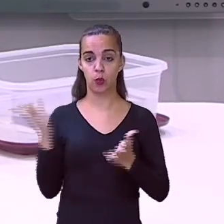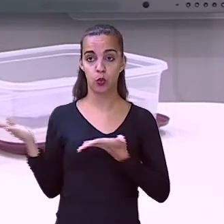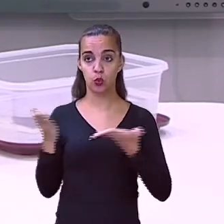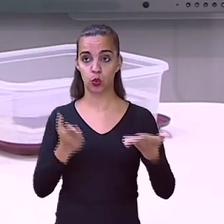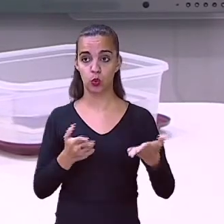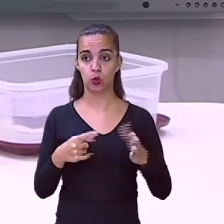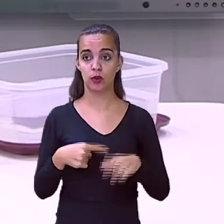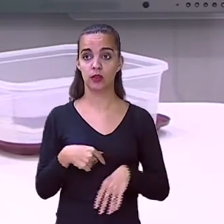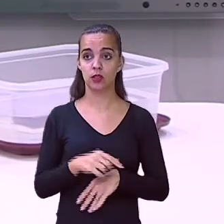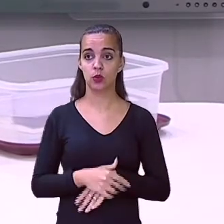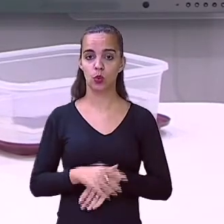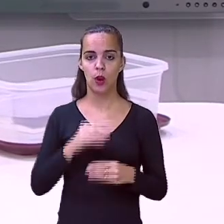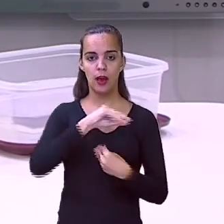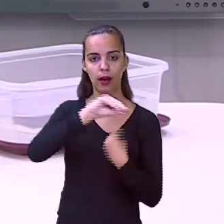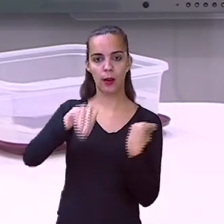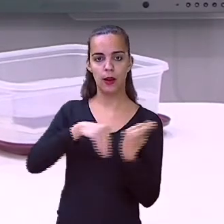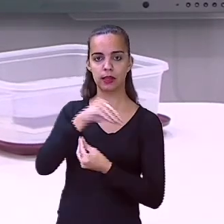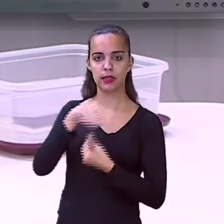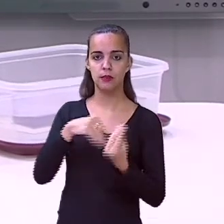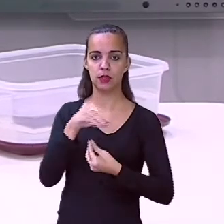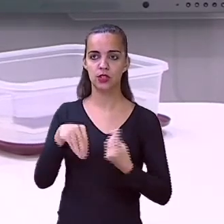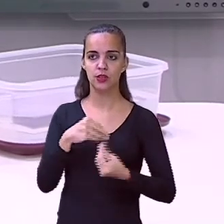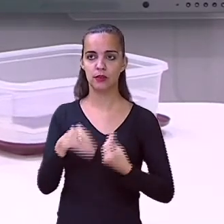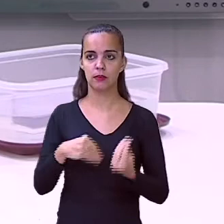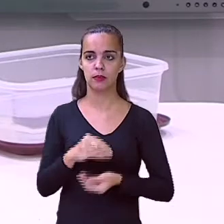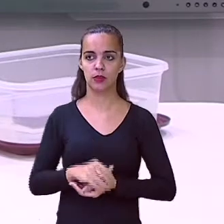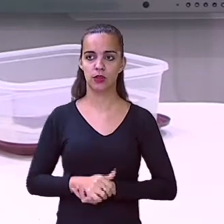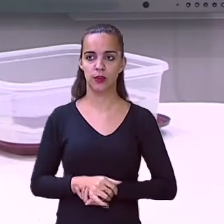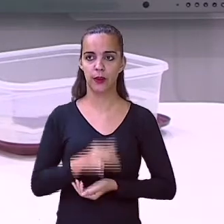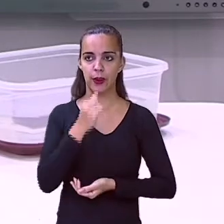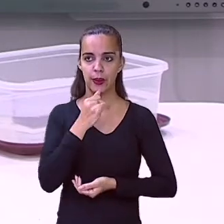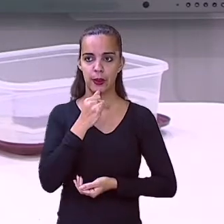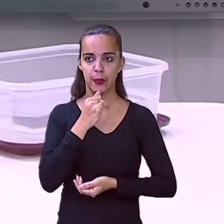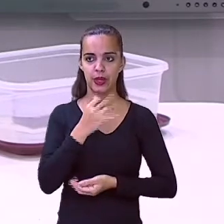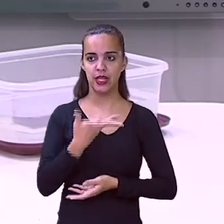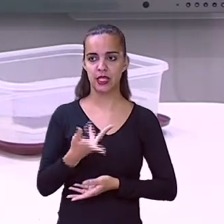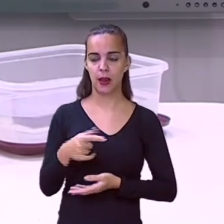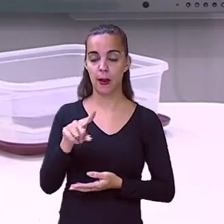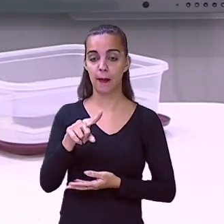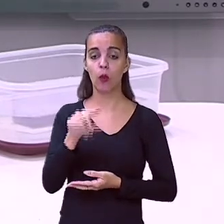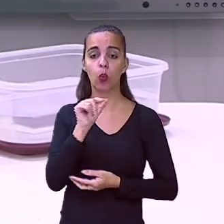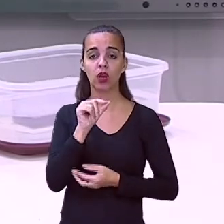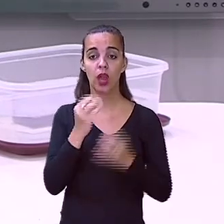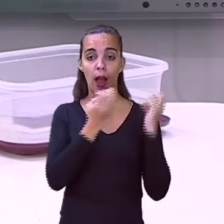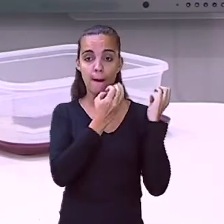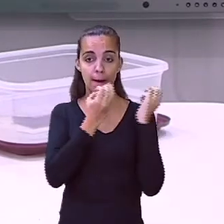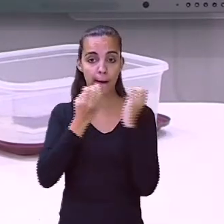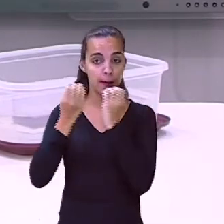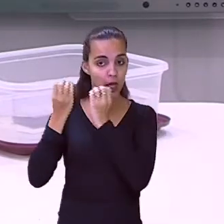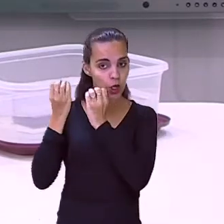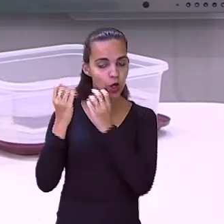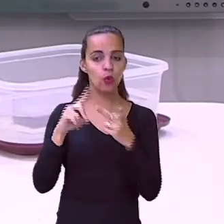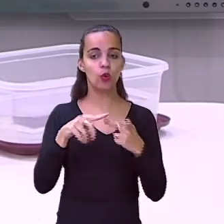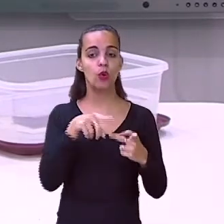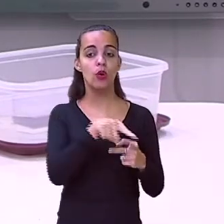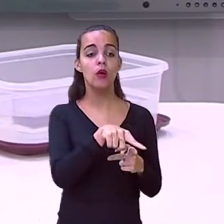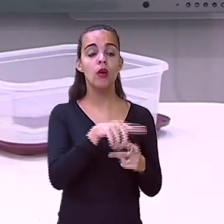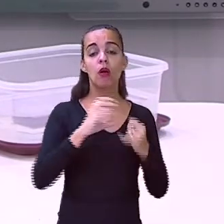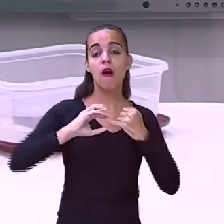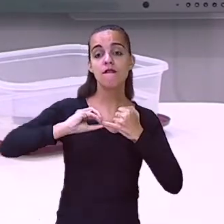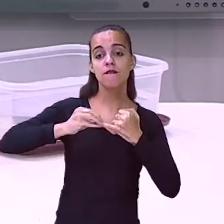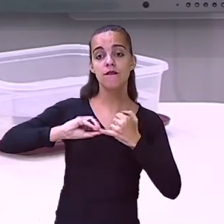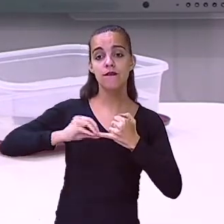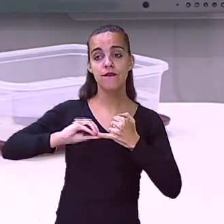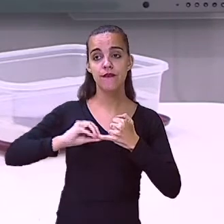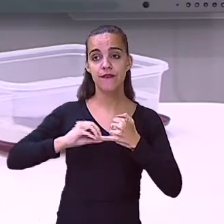eu tenho uma mistura de milho e feijão. Milho e feijão. Como